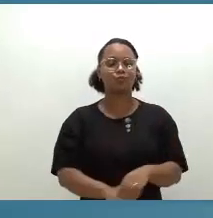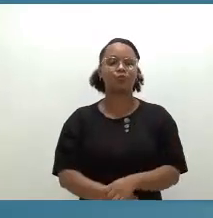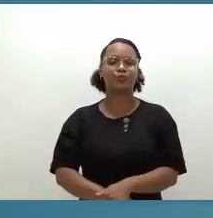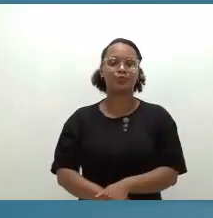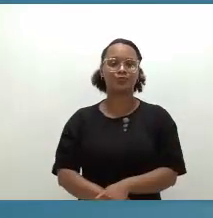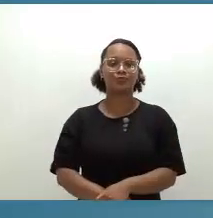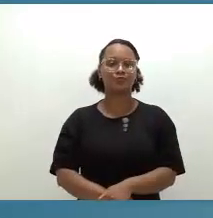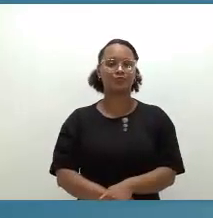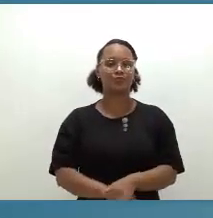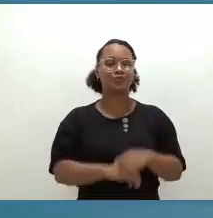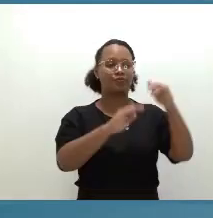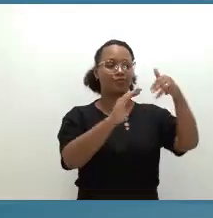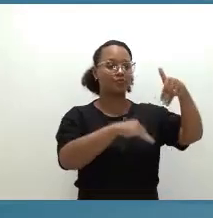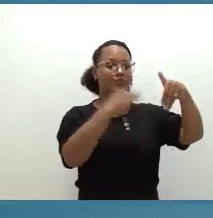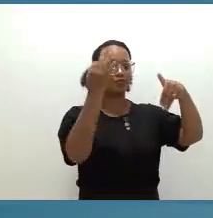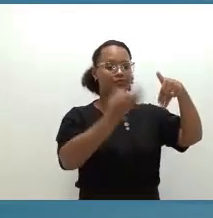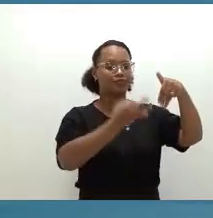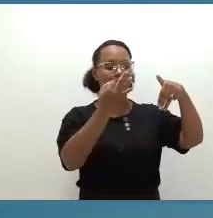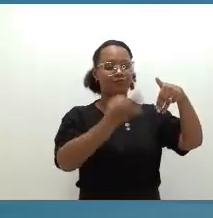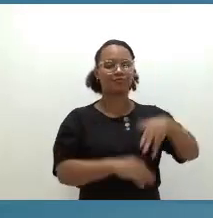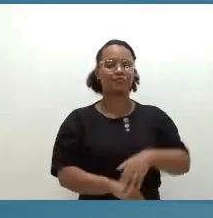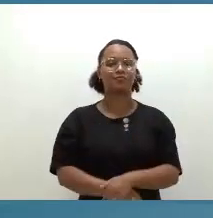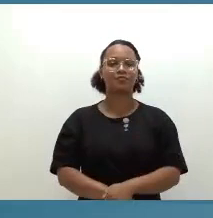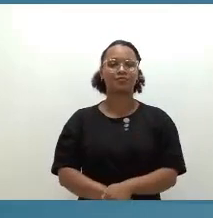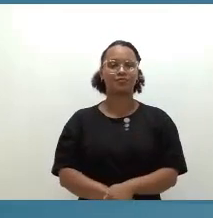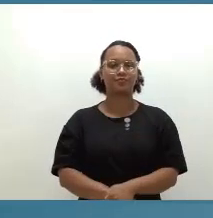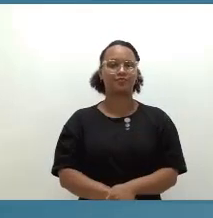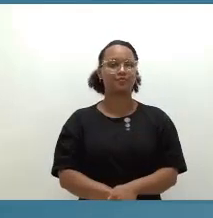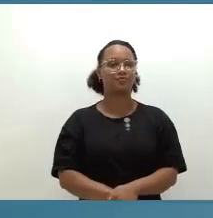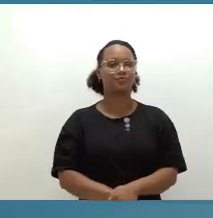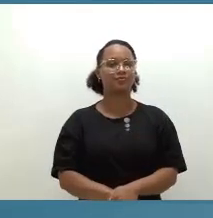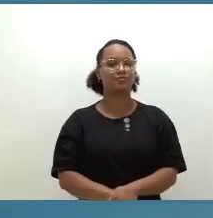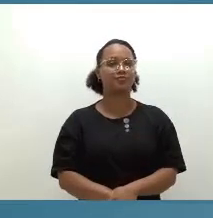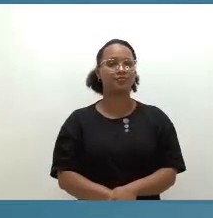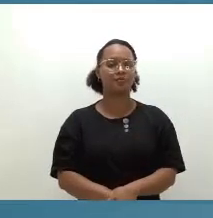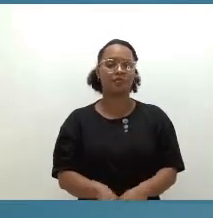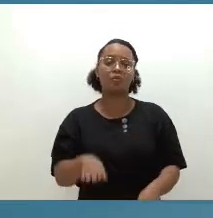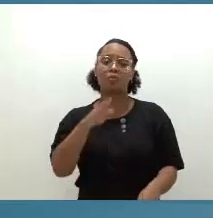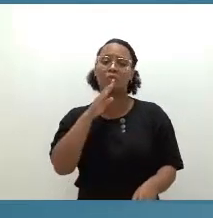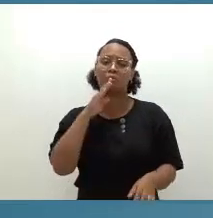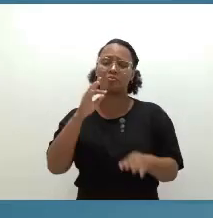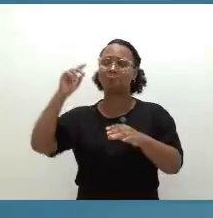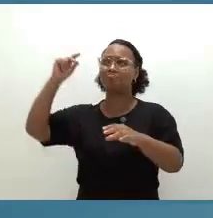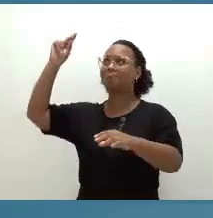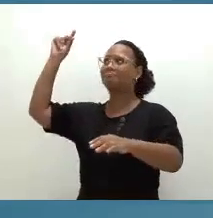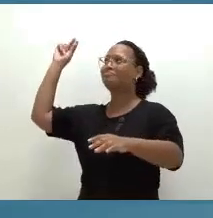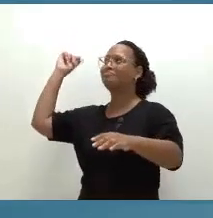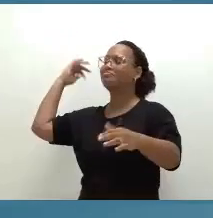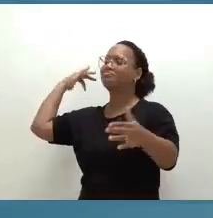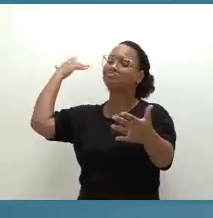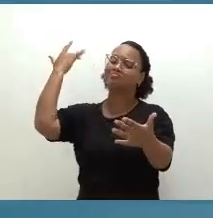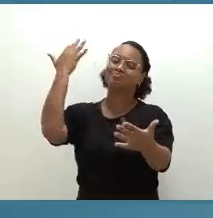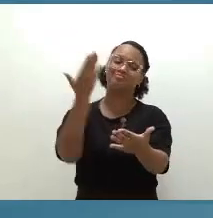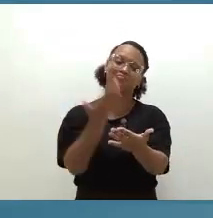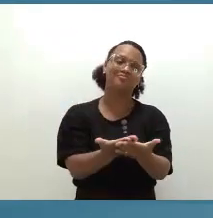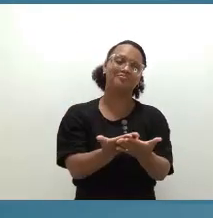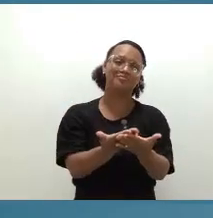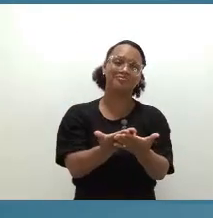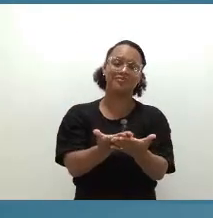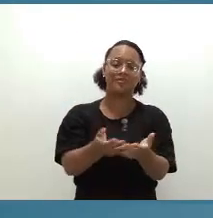Conselho da Magistratura, também os conheço há muito tempo e espero